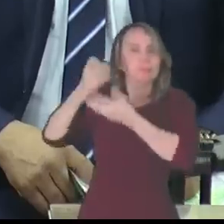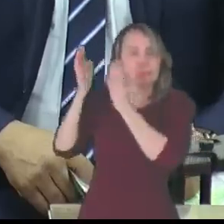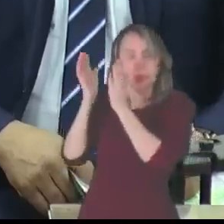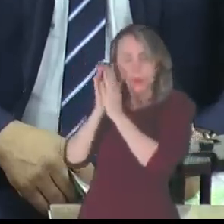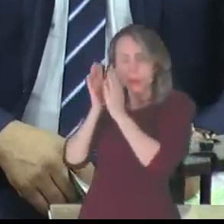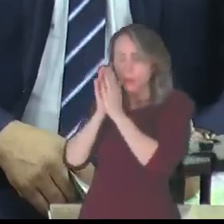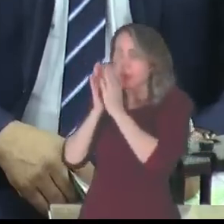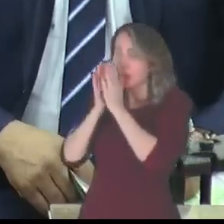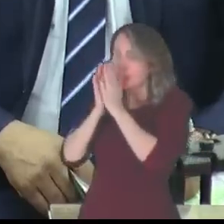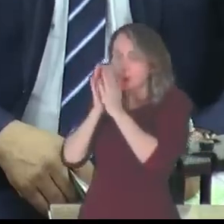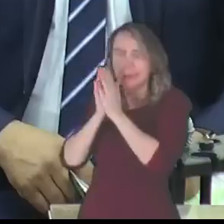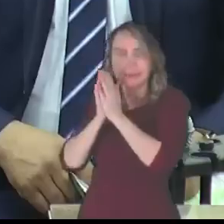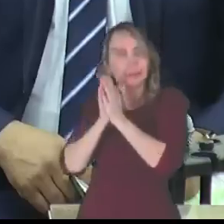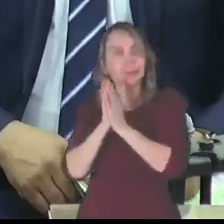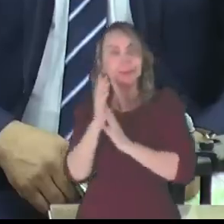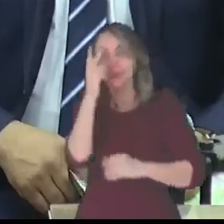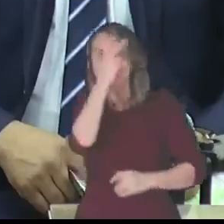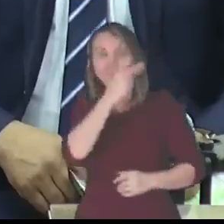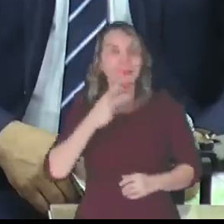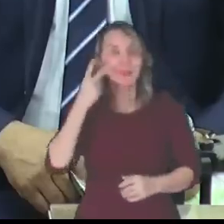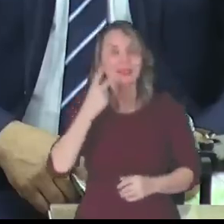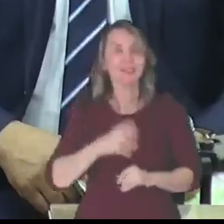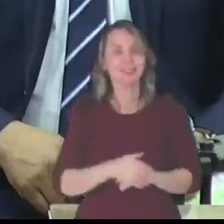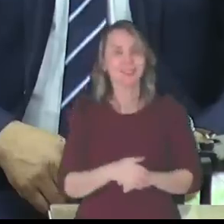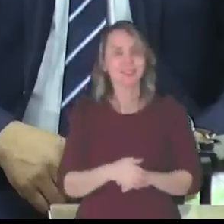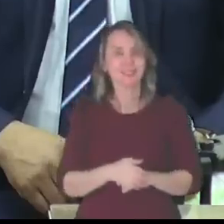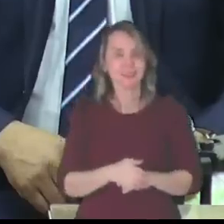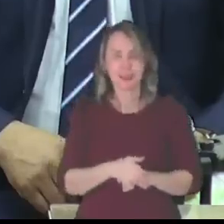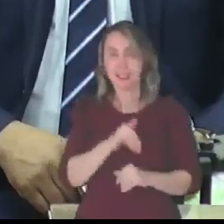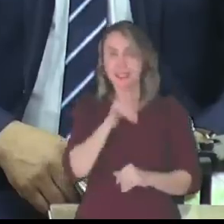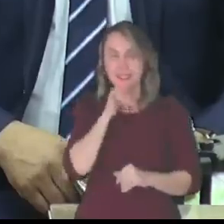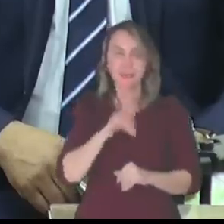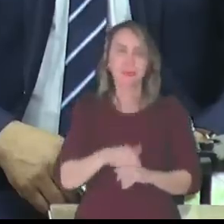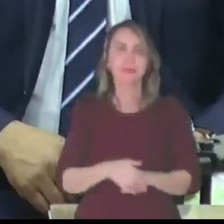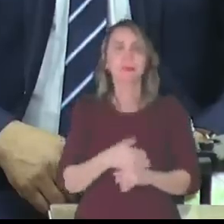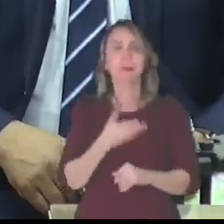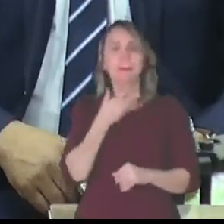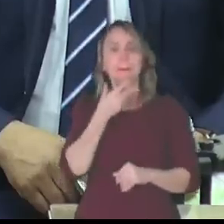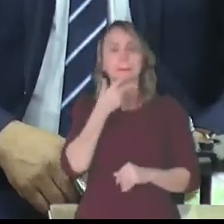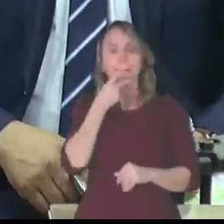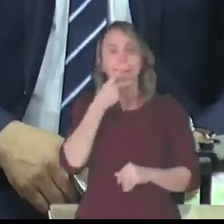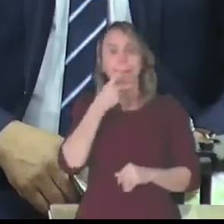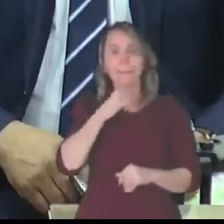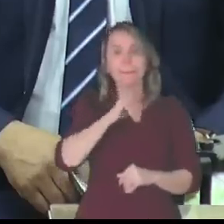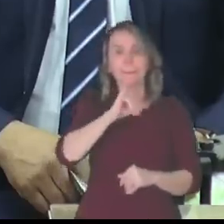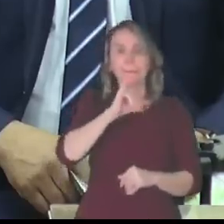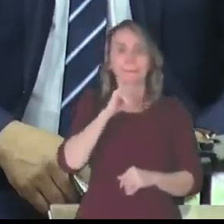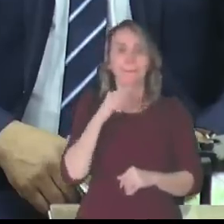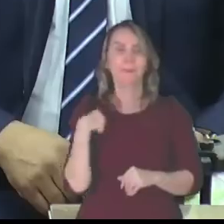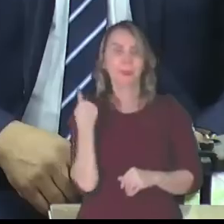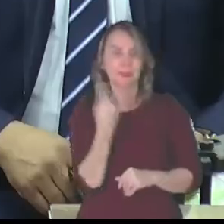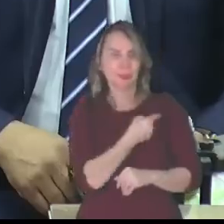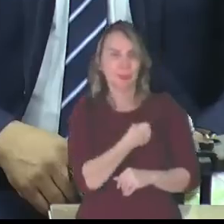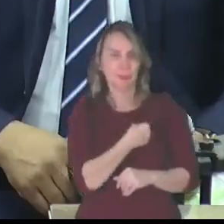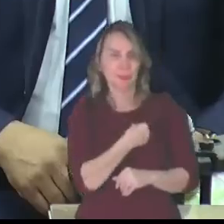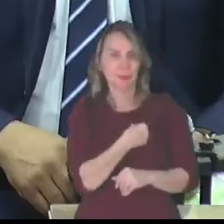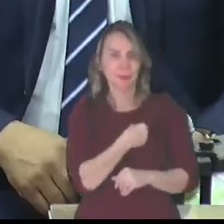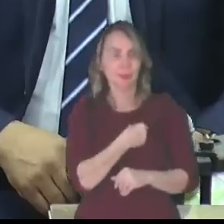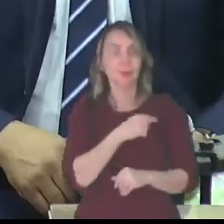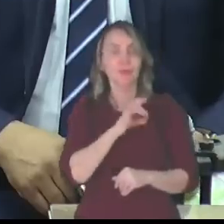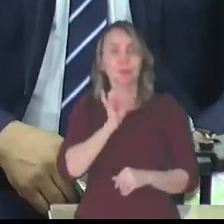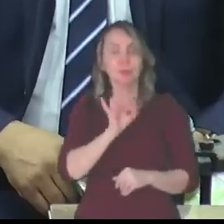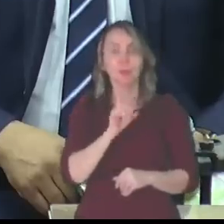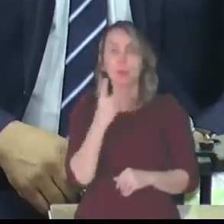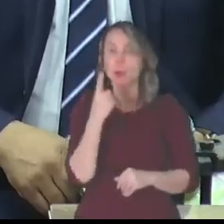cheio da Glória para Deus o Pai Nosso o Pai Nosso Irmão dá um dia de oração pai